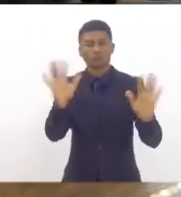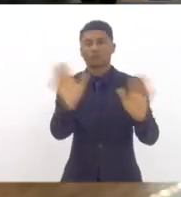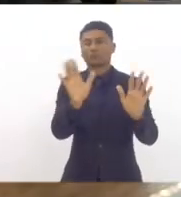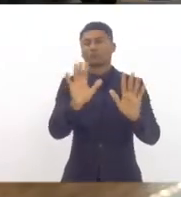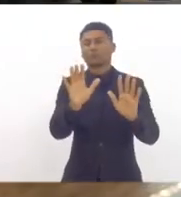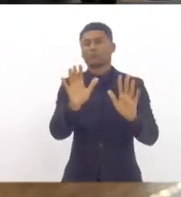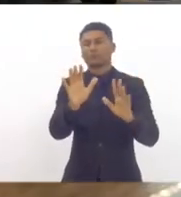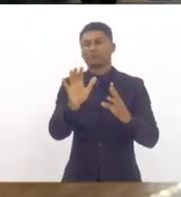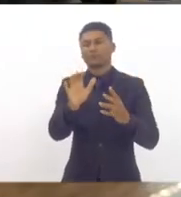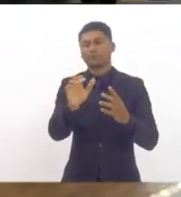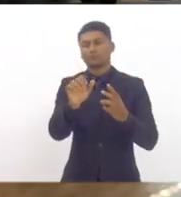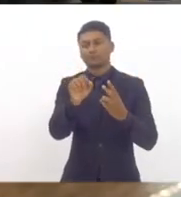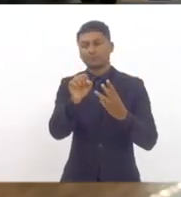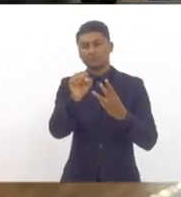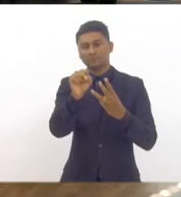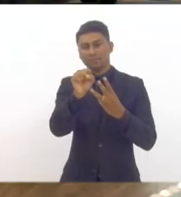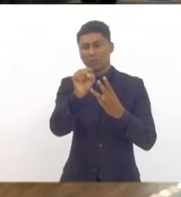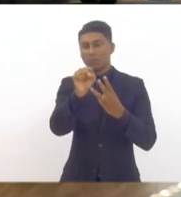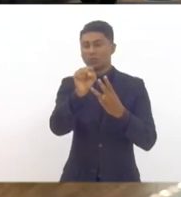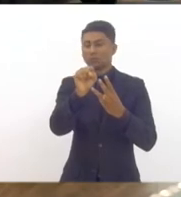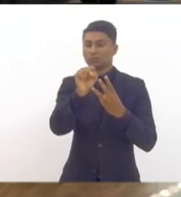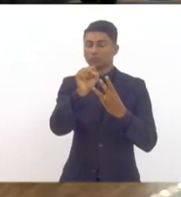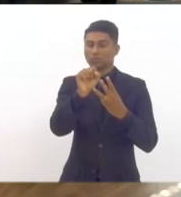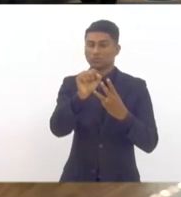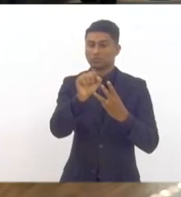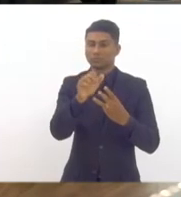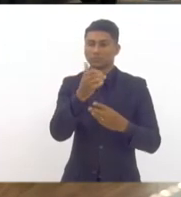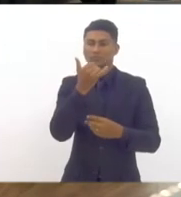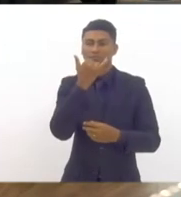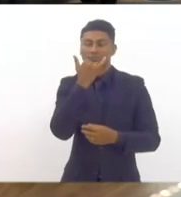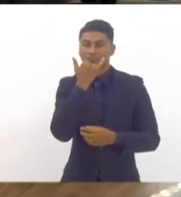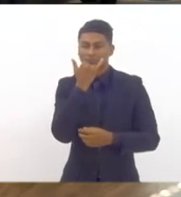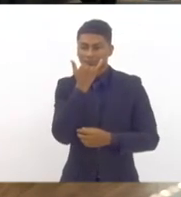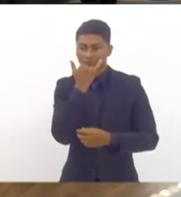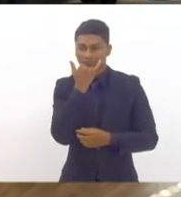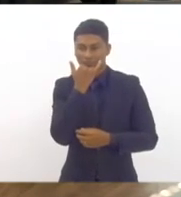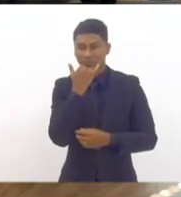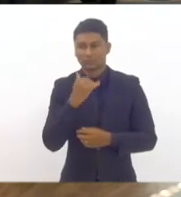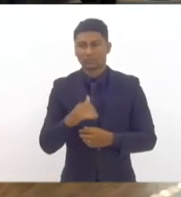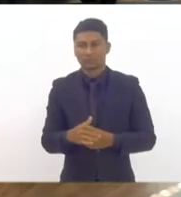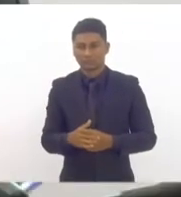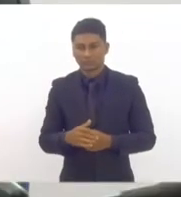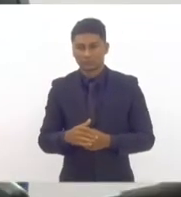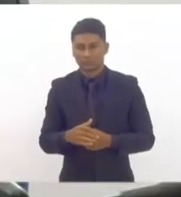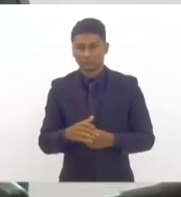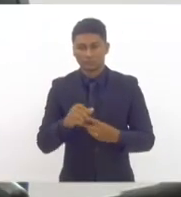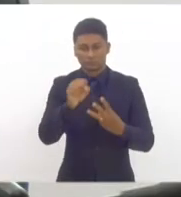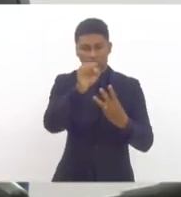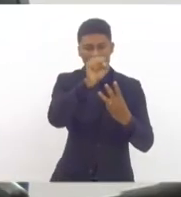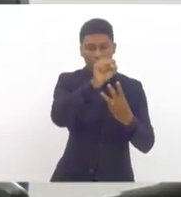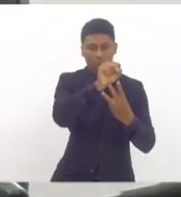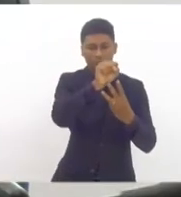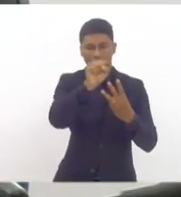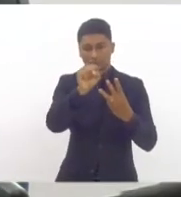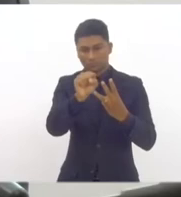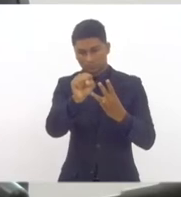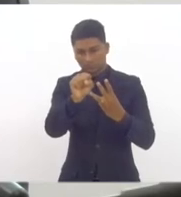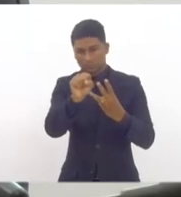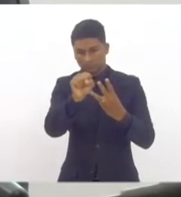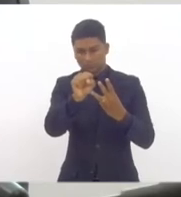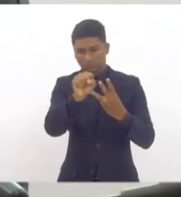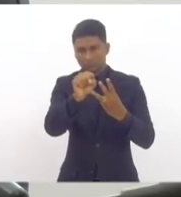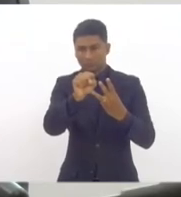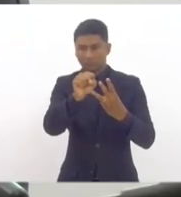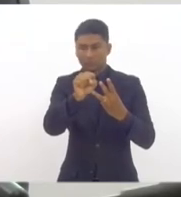votos. Aqui é o quadradinho com X, eu em vez de 5, eu falei 10, mas é isso. Com 8 votos, Eliane Maria e Caroline